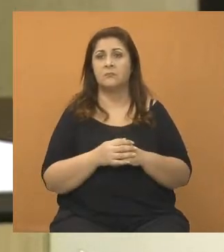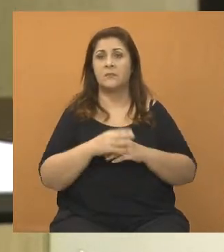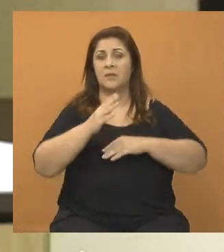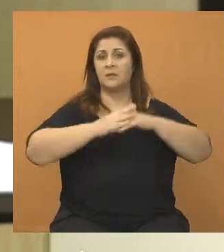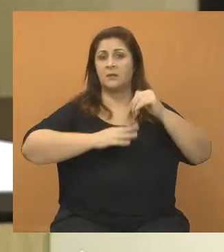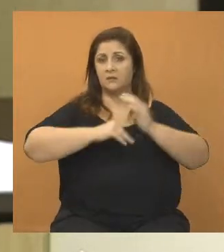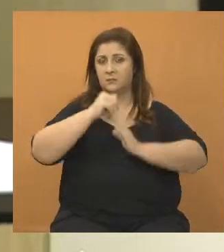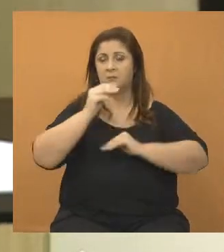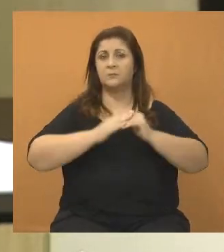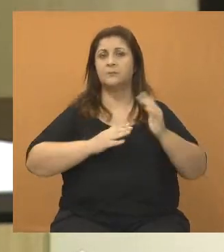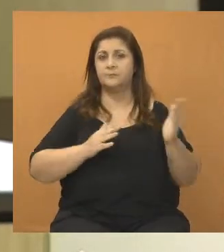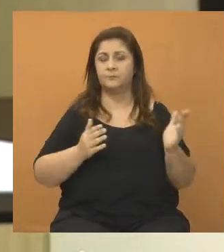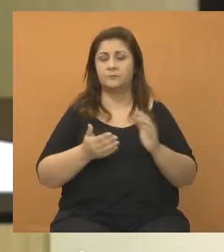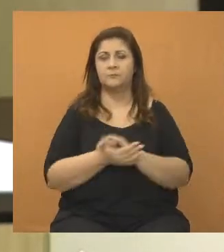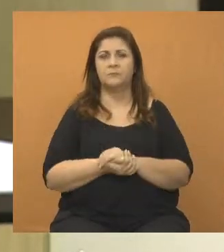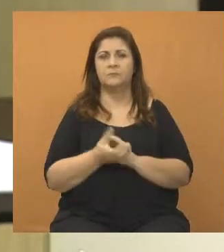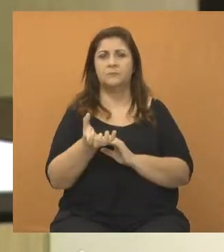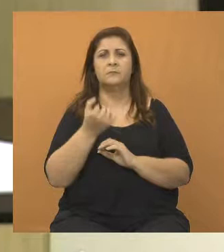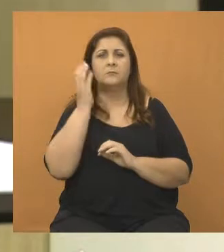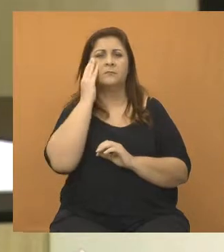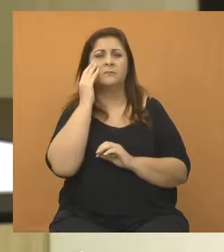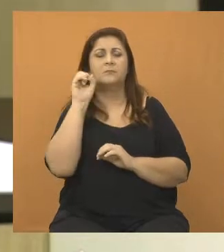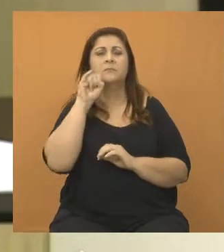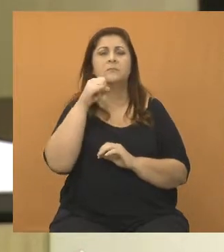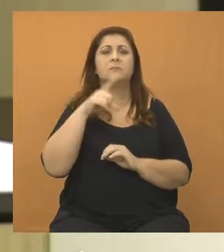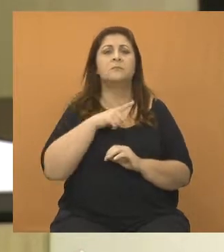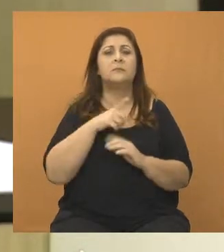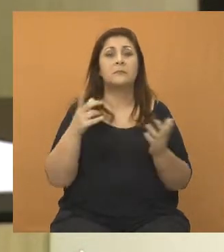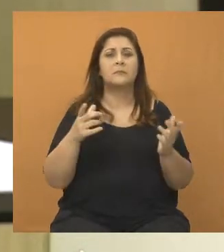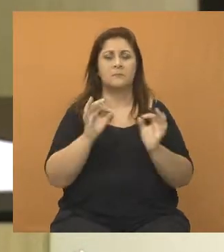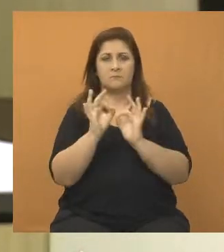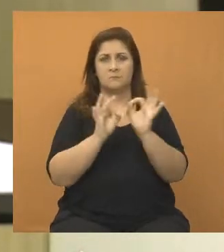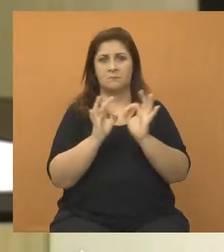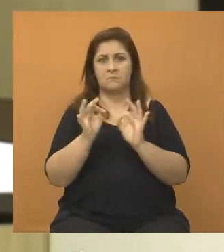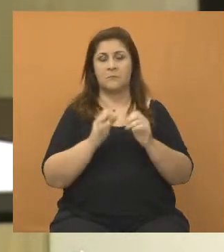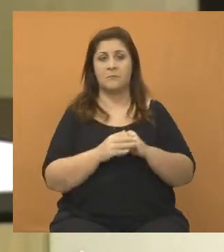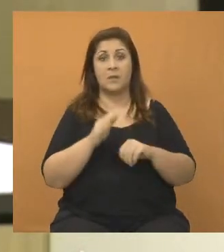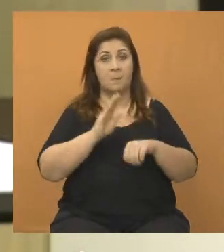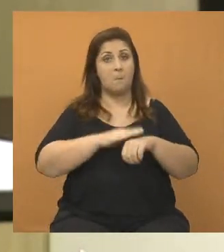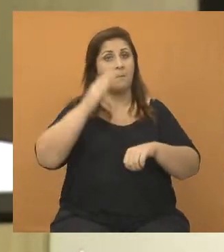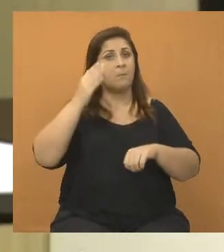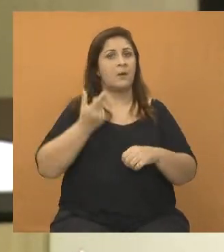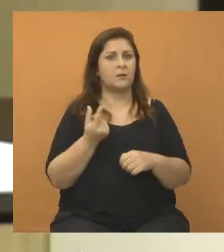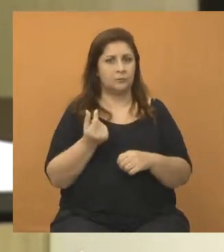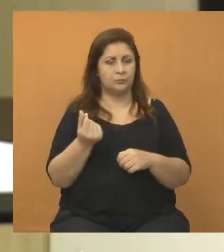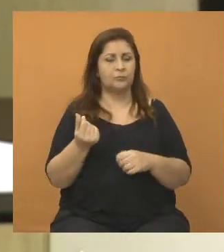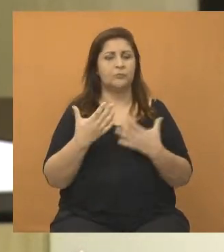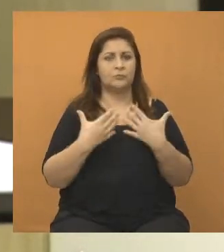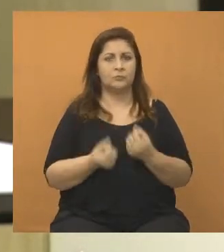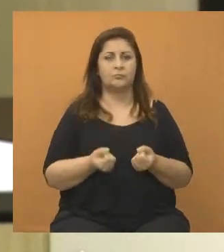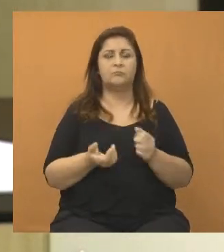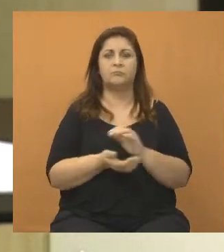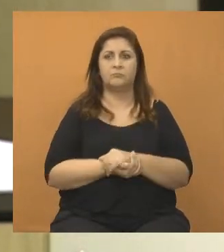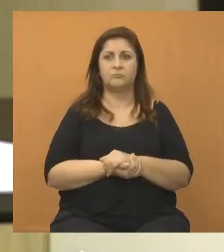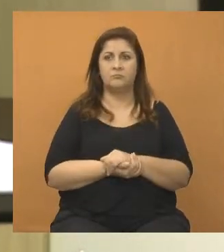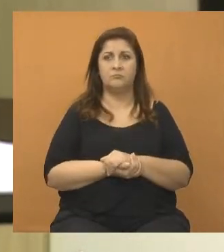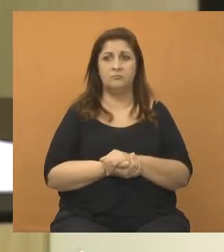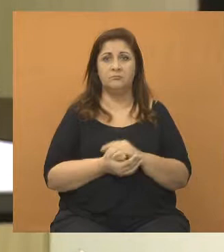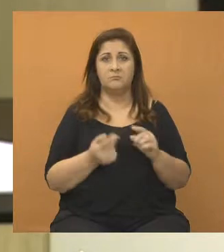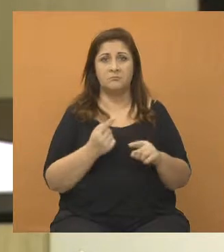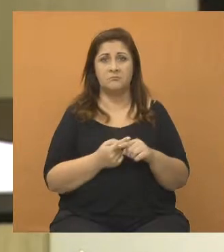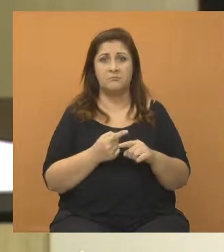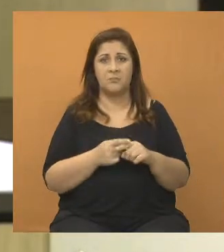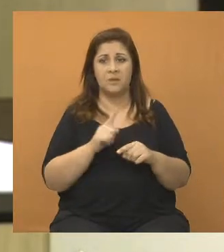no município. Então, eu quero saber se tem previsão de aumentar, então, essa porcentagem da LIC, visto que não passa